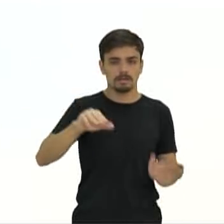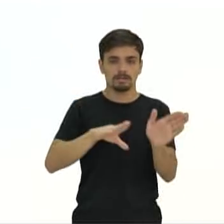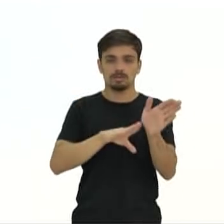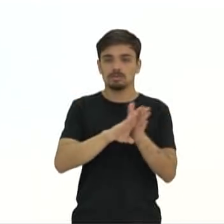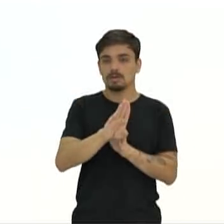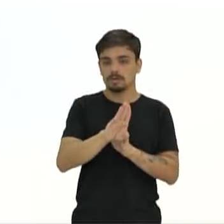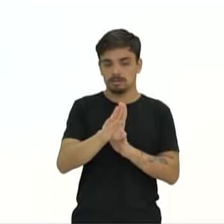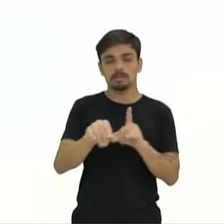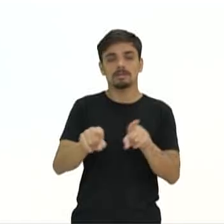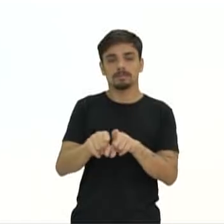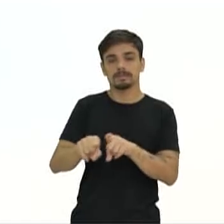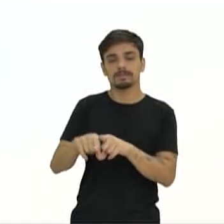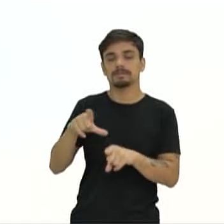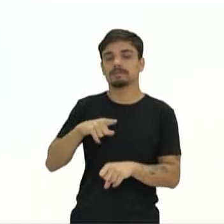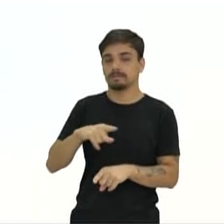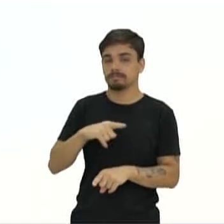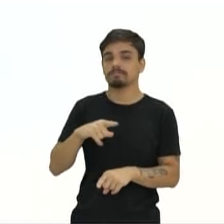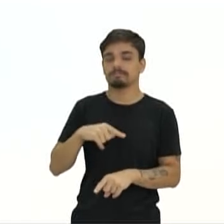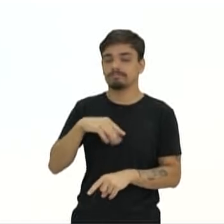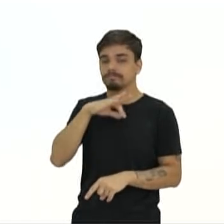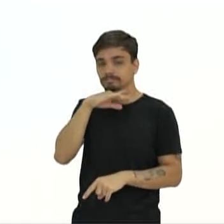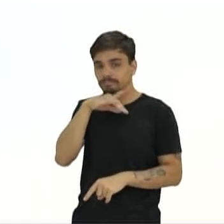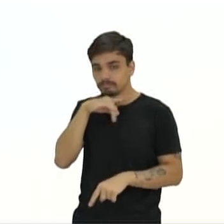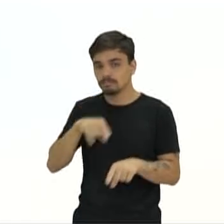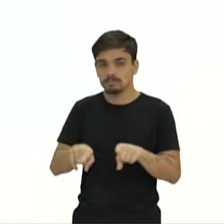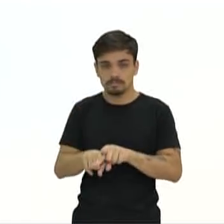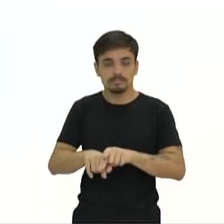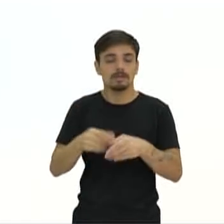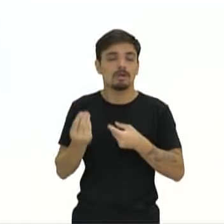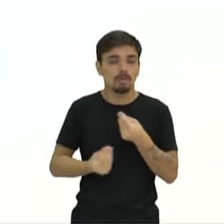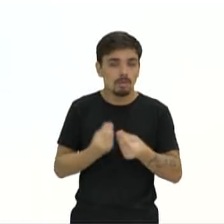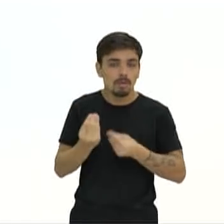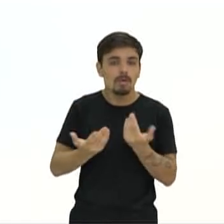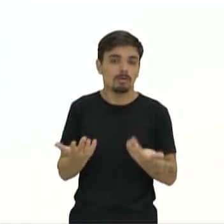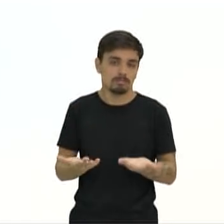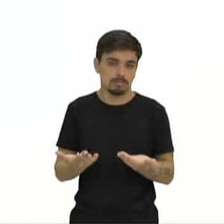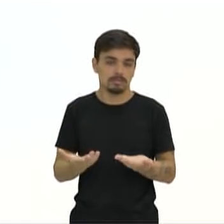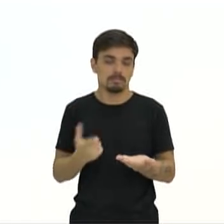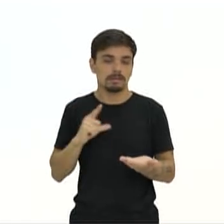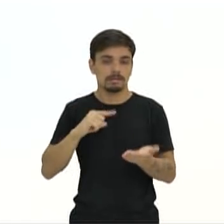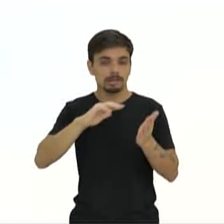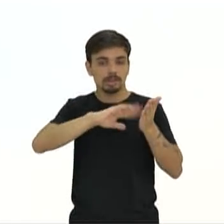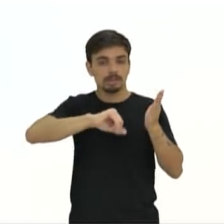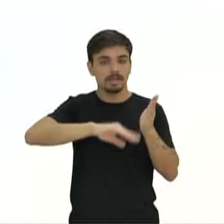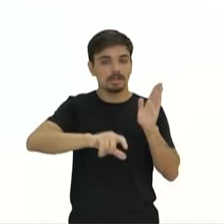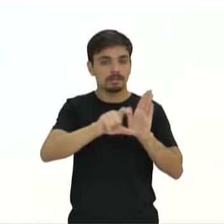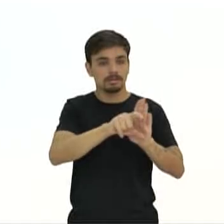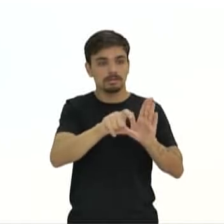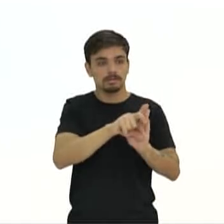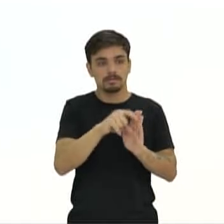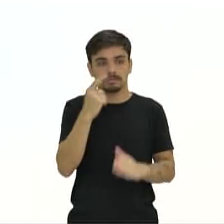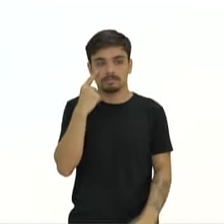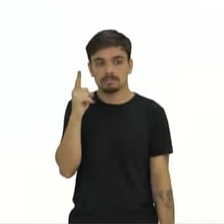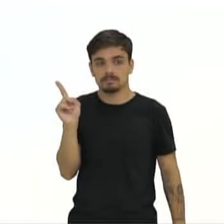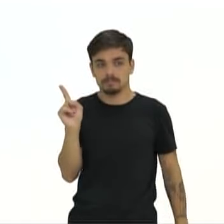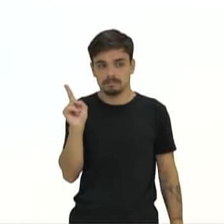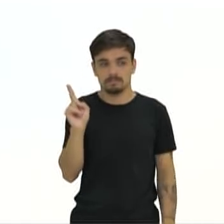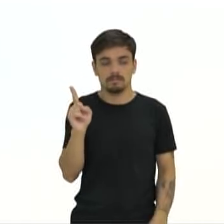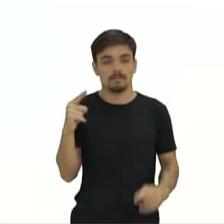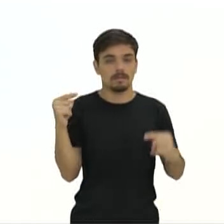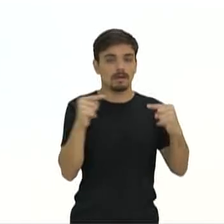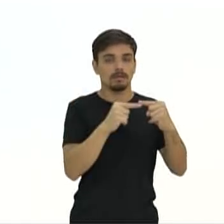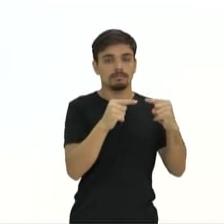ônus pesadíssimo e cruel. E então, nós temos que retirar do trecho algo que nos remeta